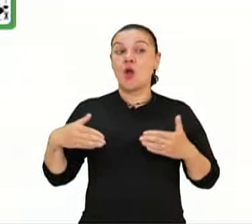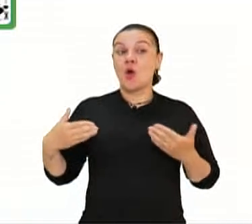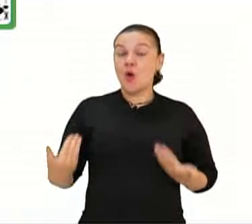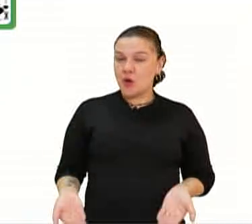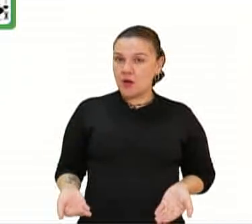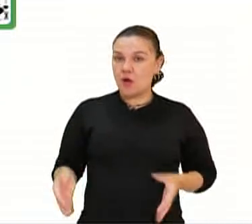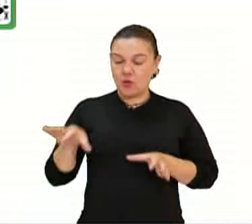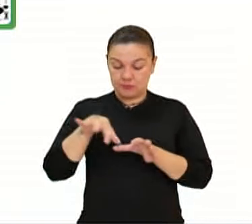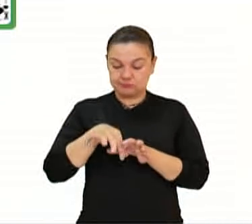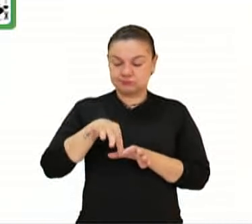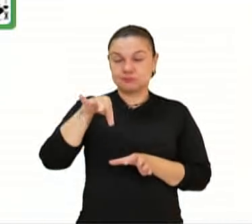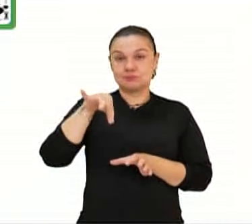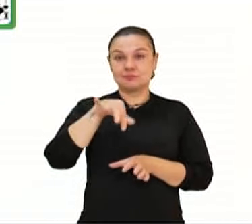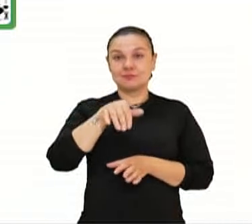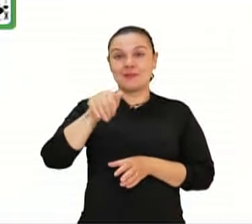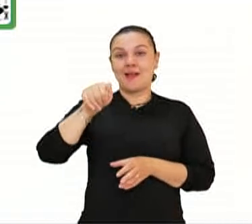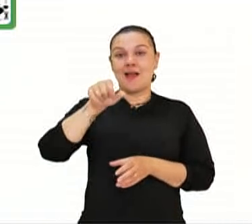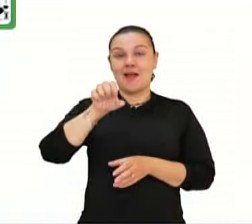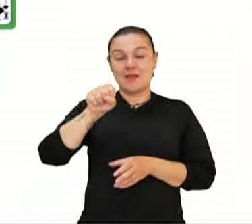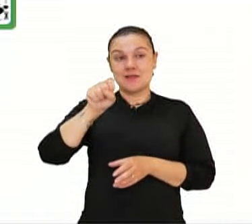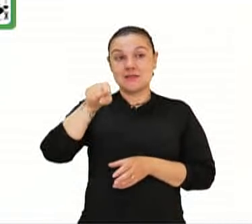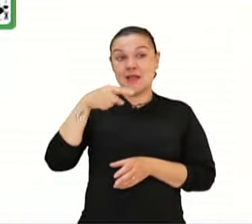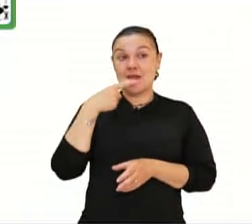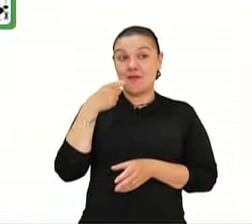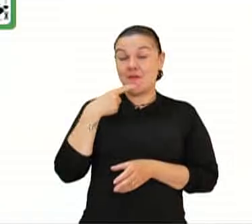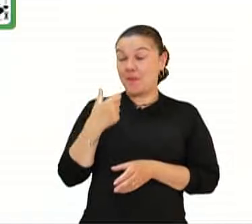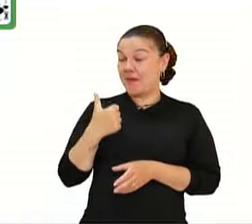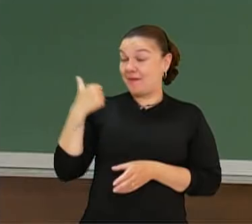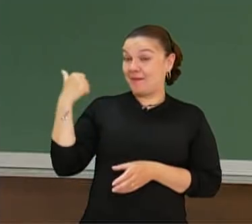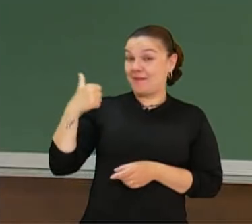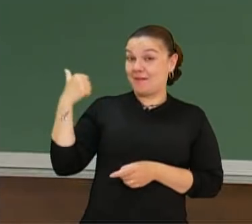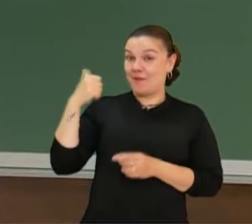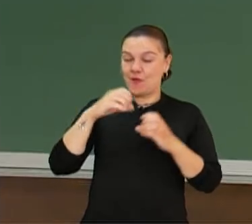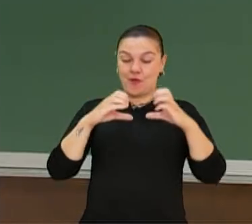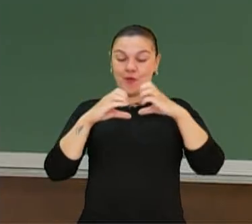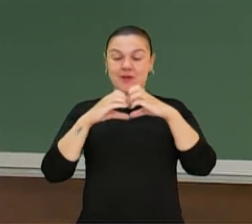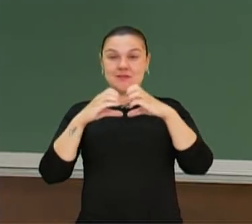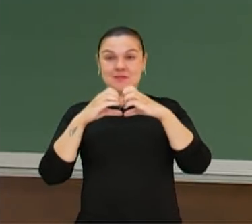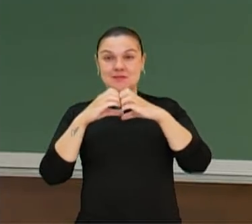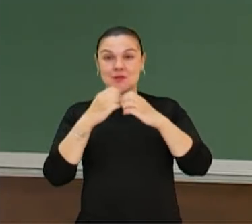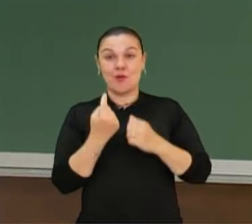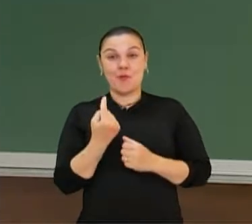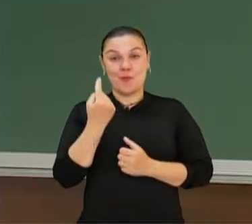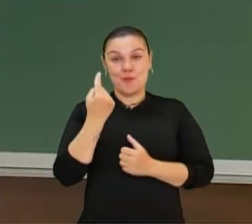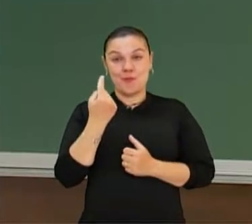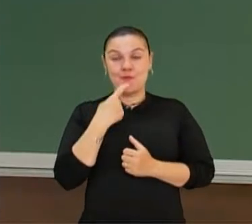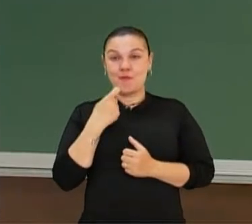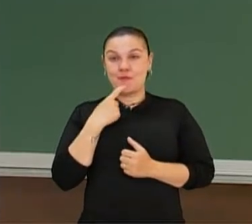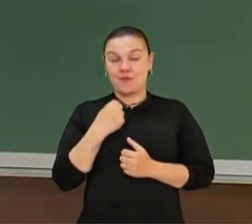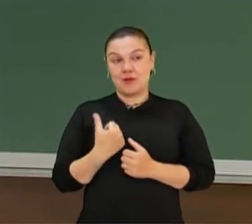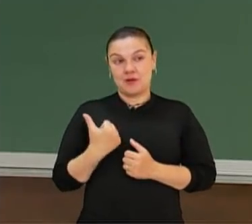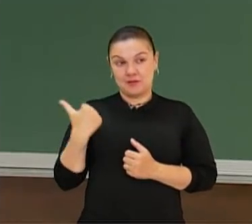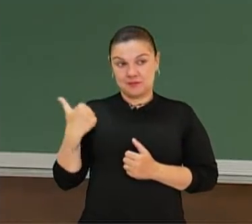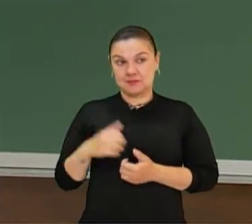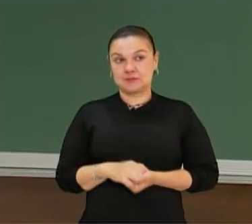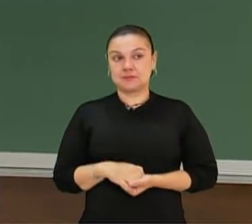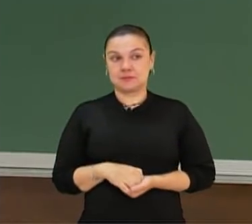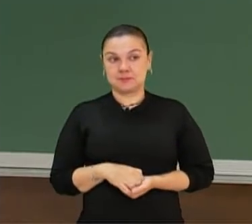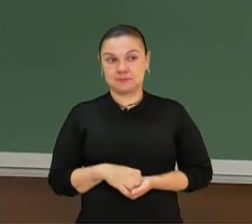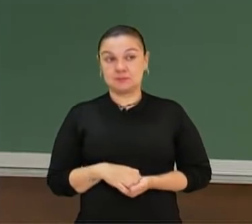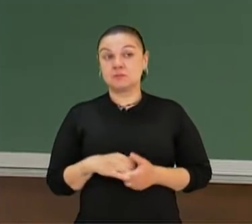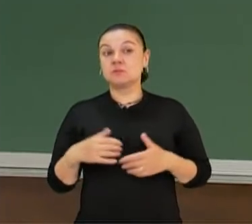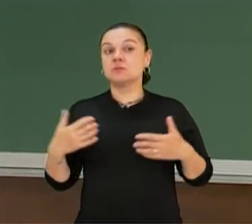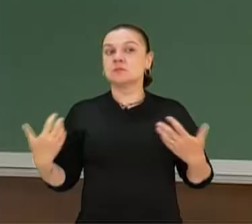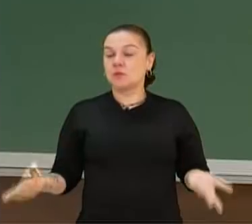sortear um as de copas? As de copas é esse aqui, que está representado pelo 1 aqui, tá? Então, o as, esse é o as de